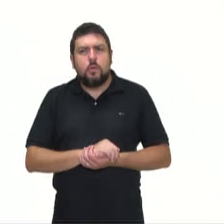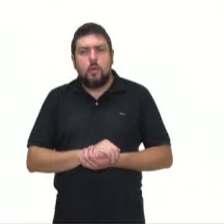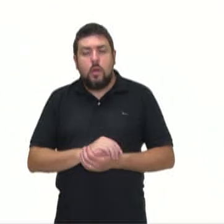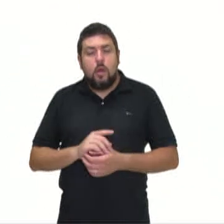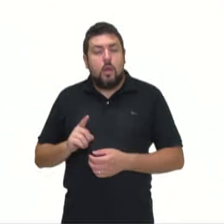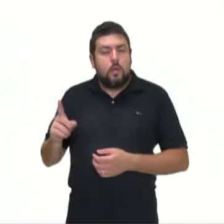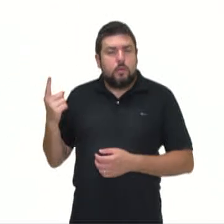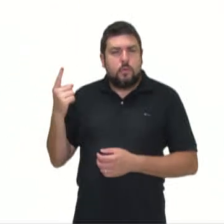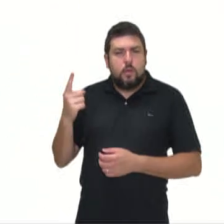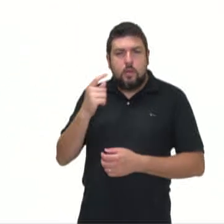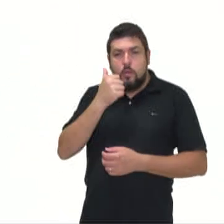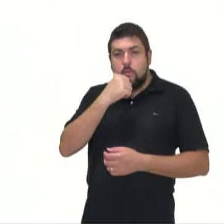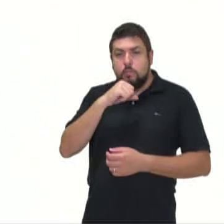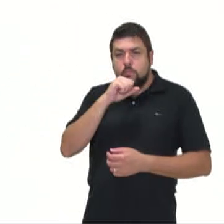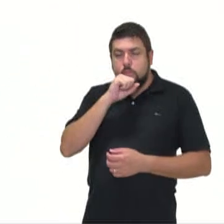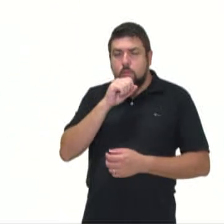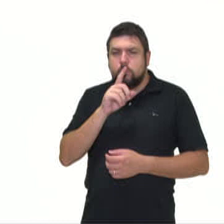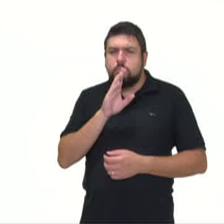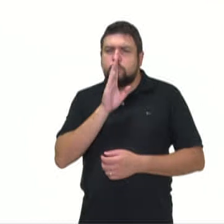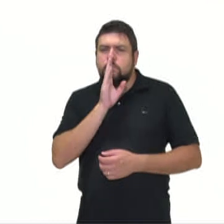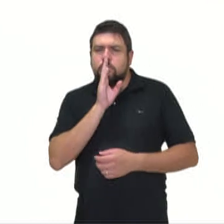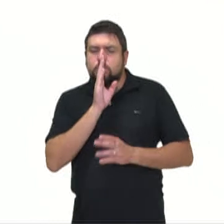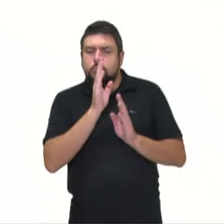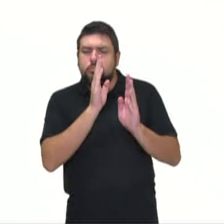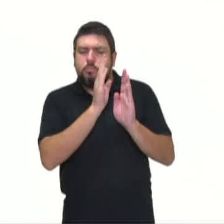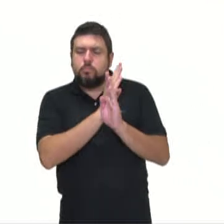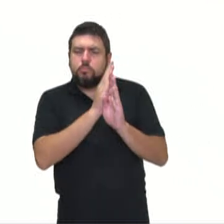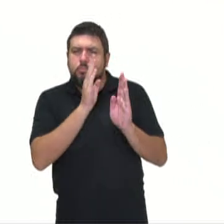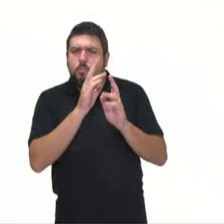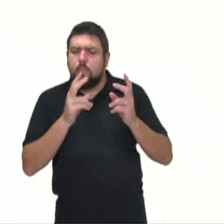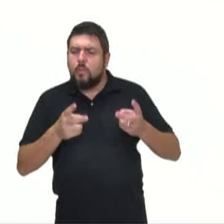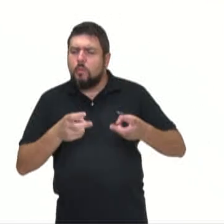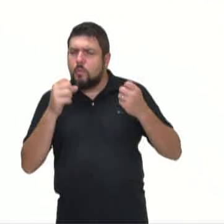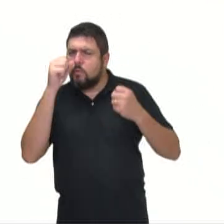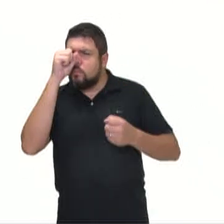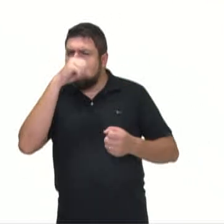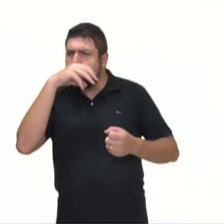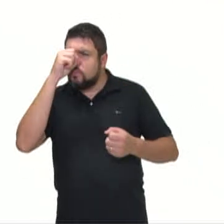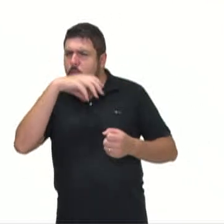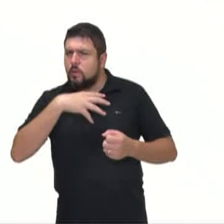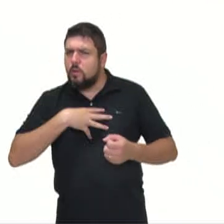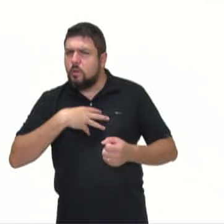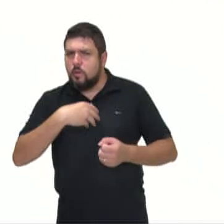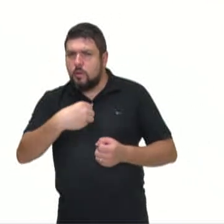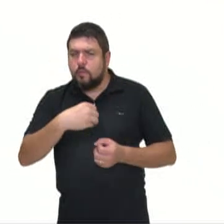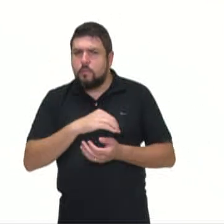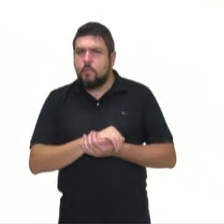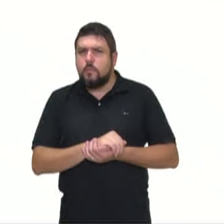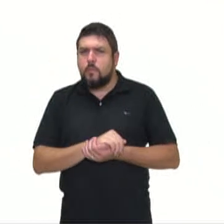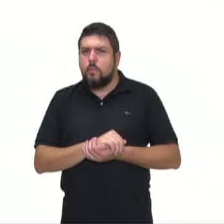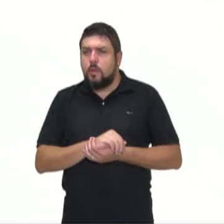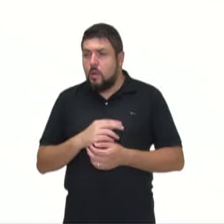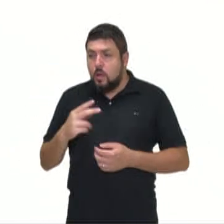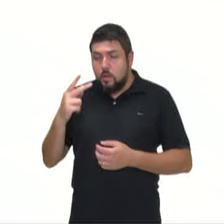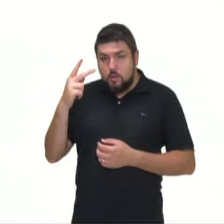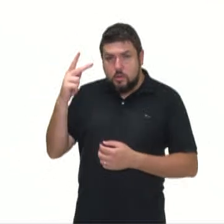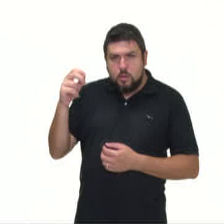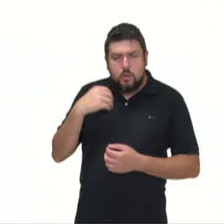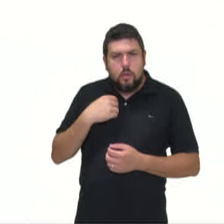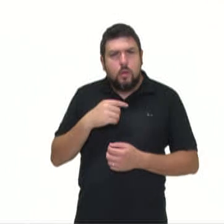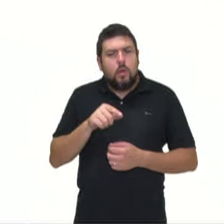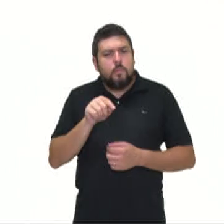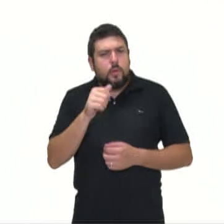silêncio, a potência de perversidade de sua filha desconhecida. A potência da perversidade de sua